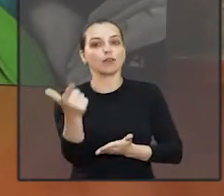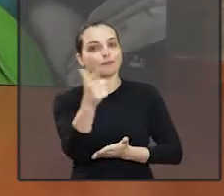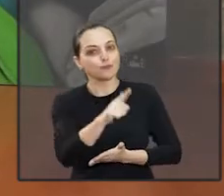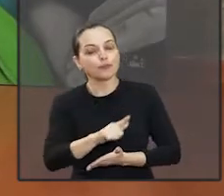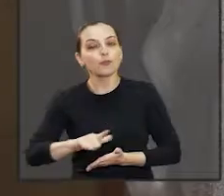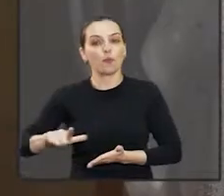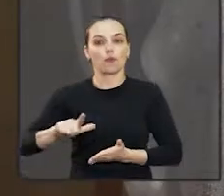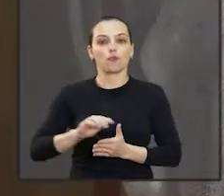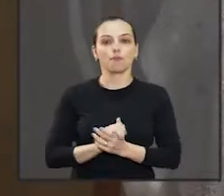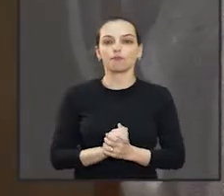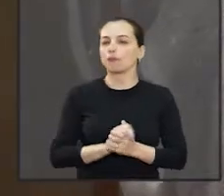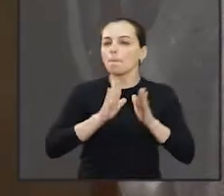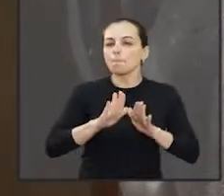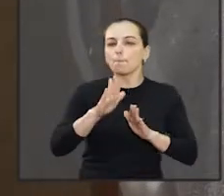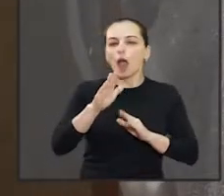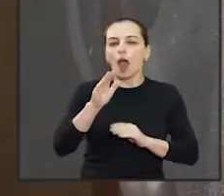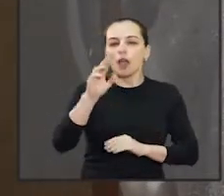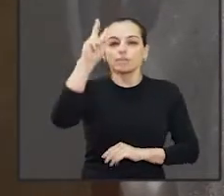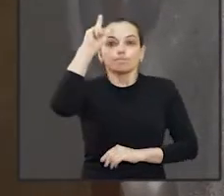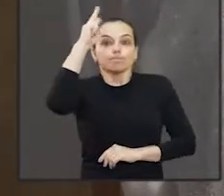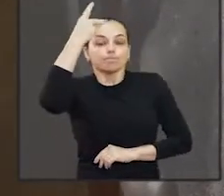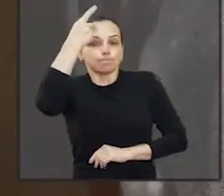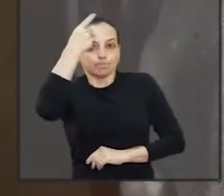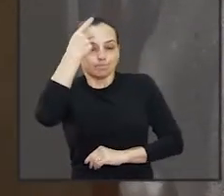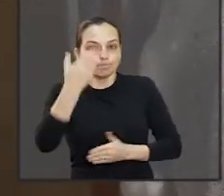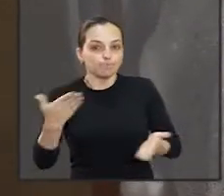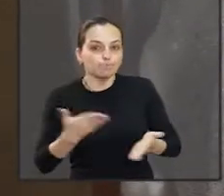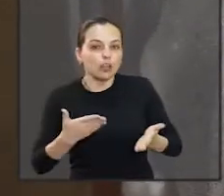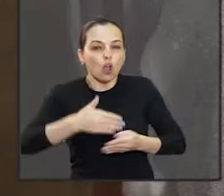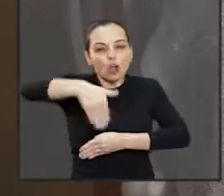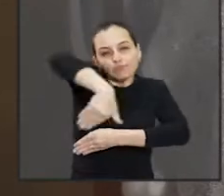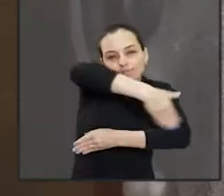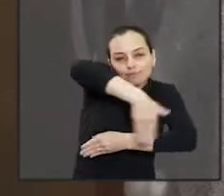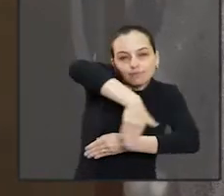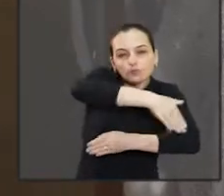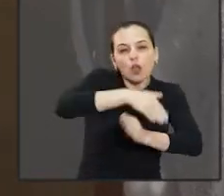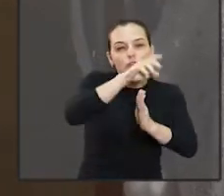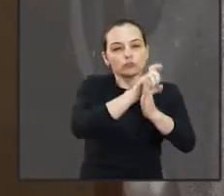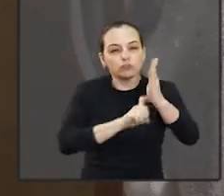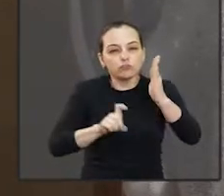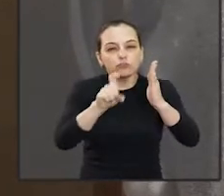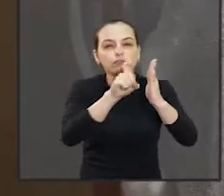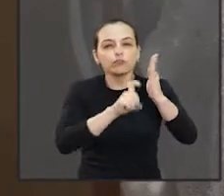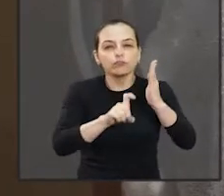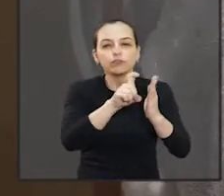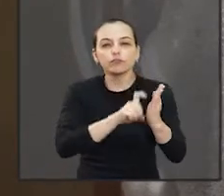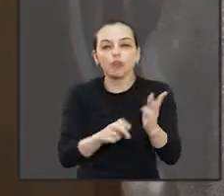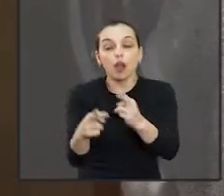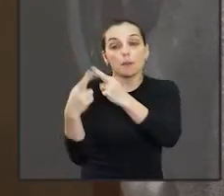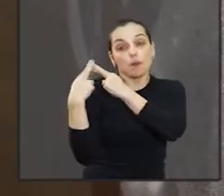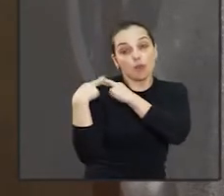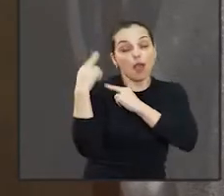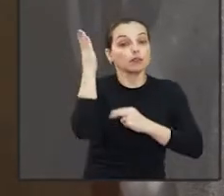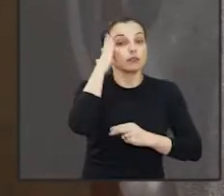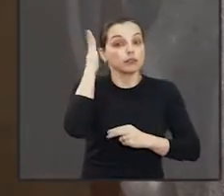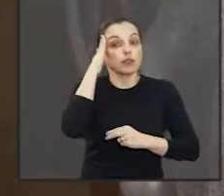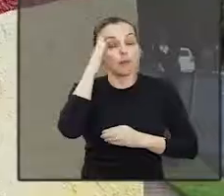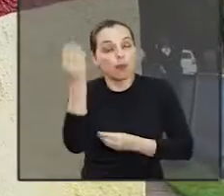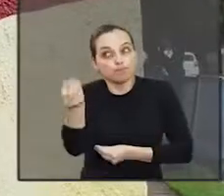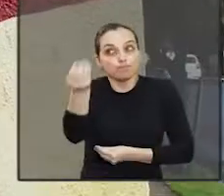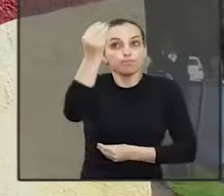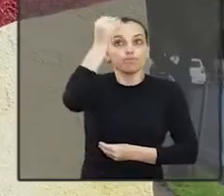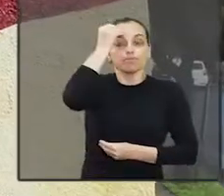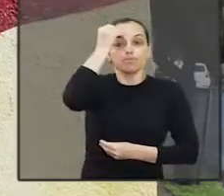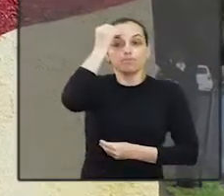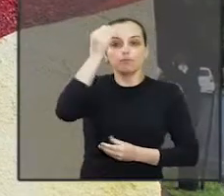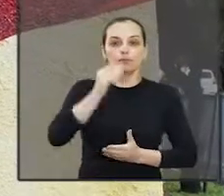tal, o Saulo. E foi aí, assim, que eu retomei, só que nesse momento de retomada, eu já entrei já com uma consciência um pouco maior a respeito, tipo,